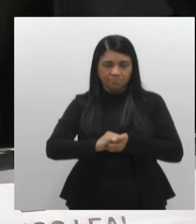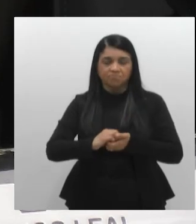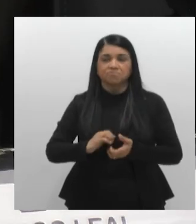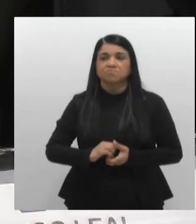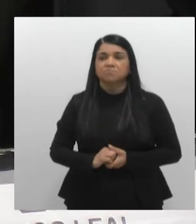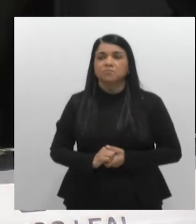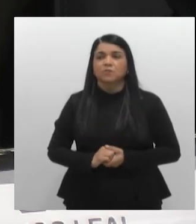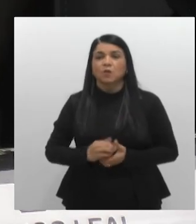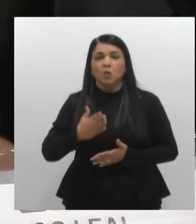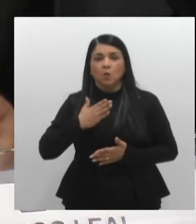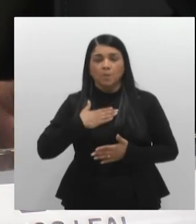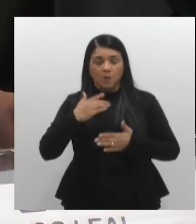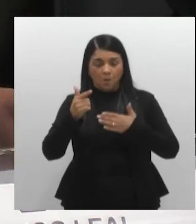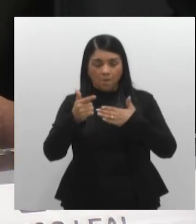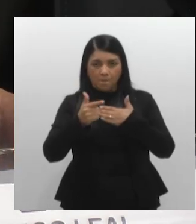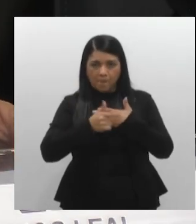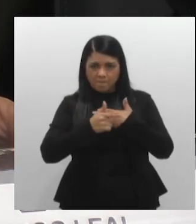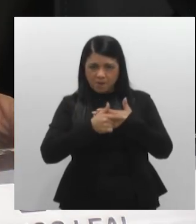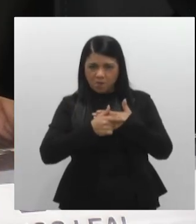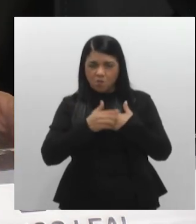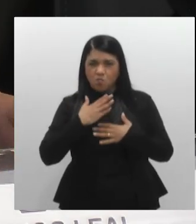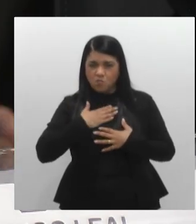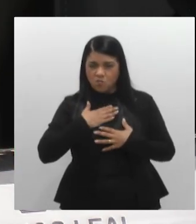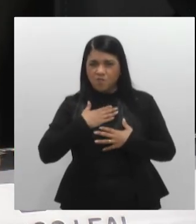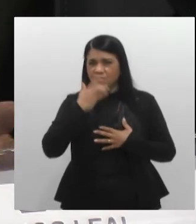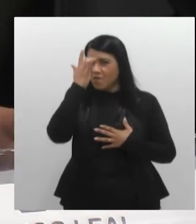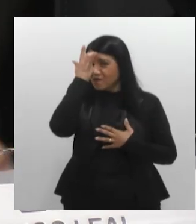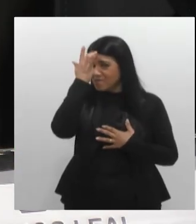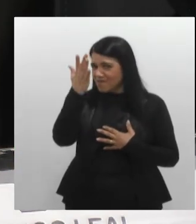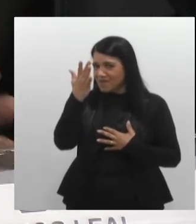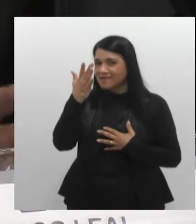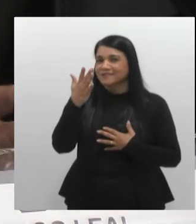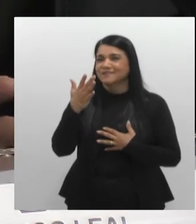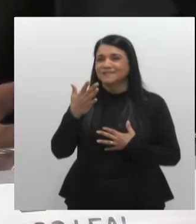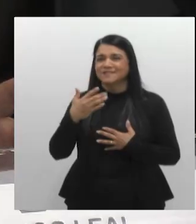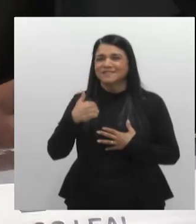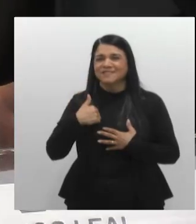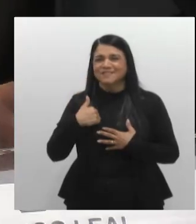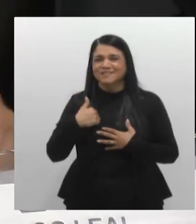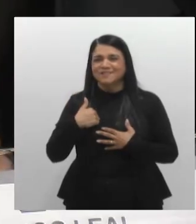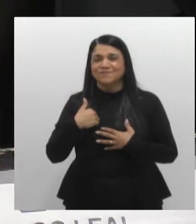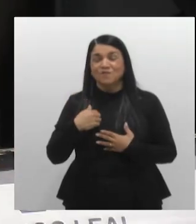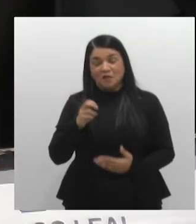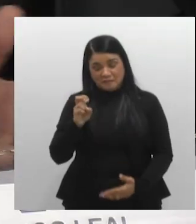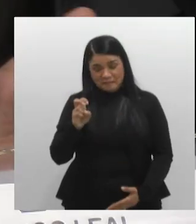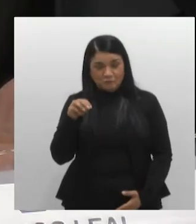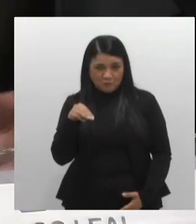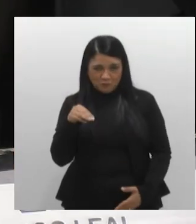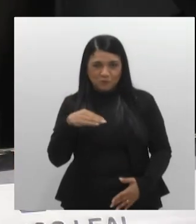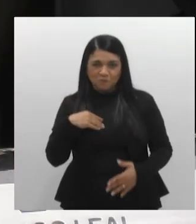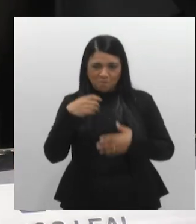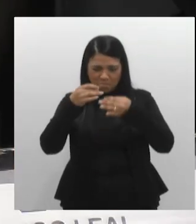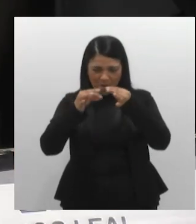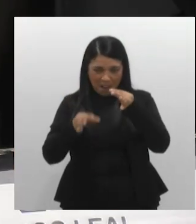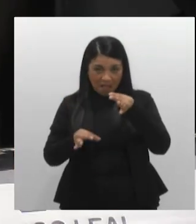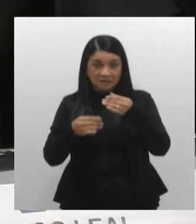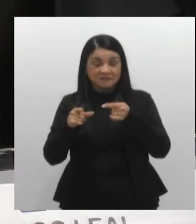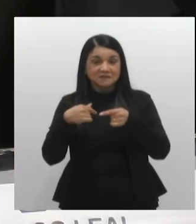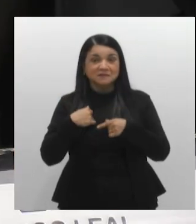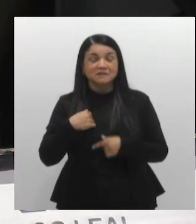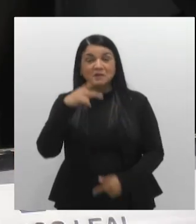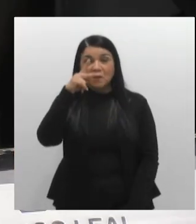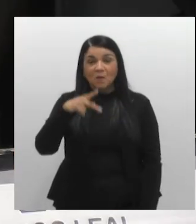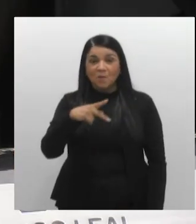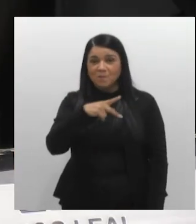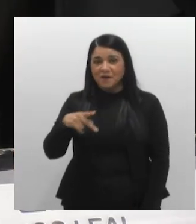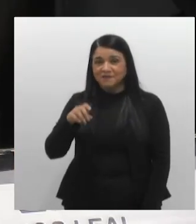O meu papel aqui ficou bem mais facilitado, inclusive eu acho que eu vou ficar dentro dos 5 minutos, porque com o Padre Eduardo